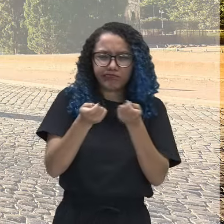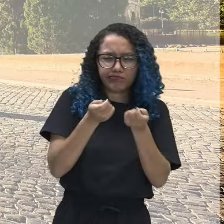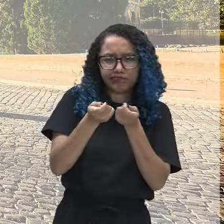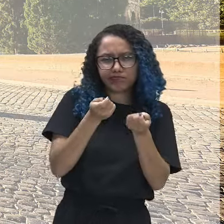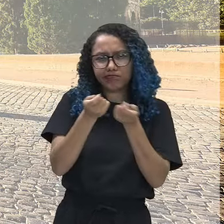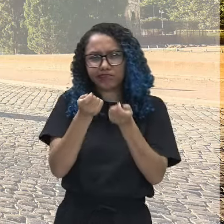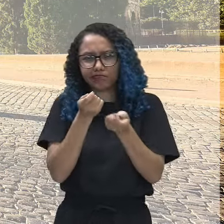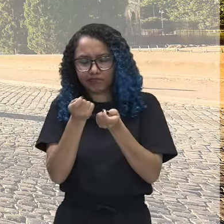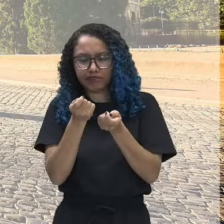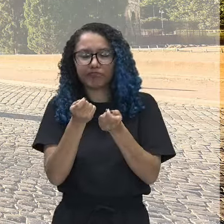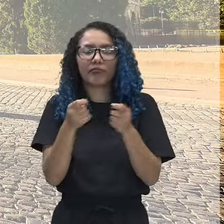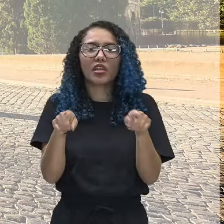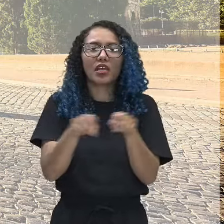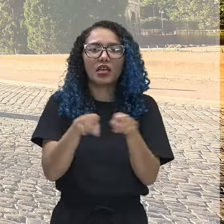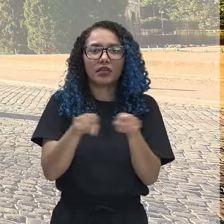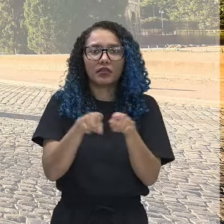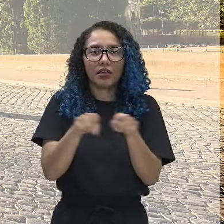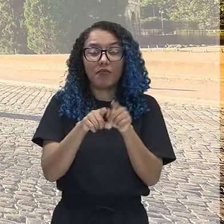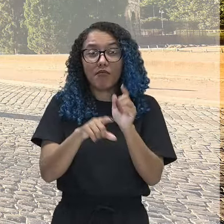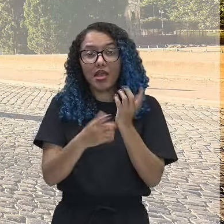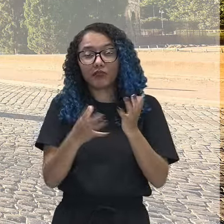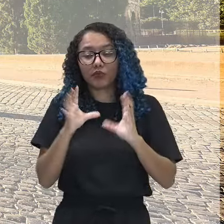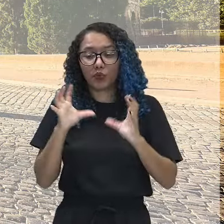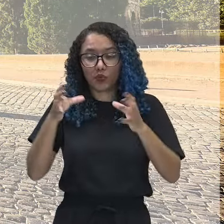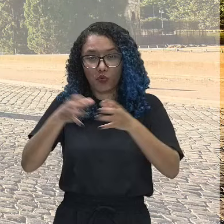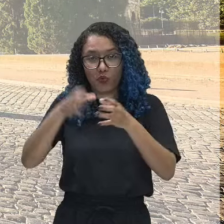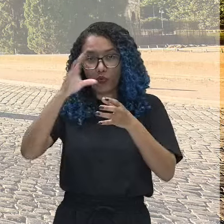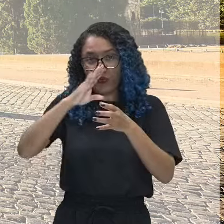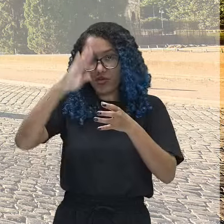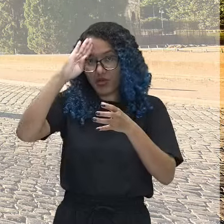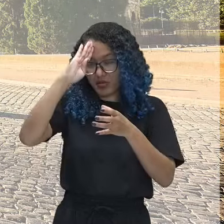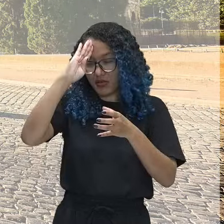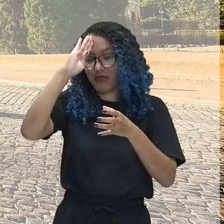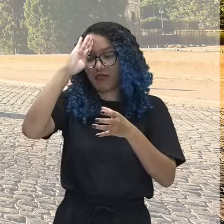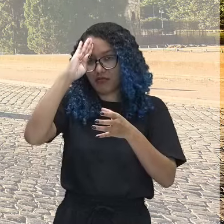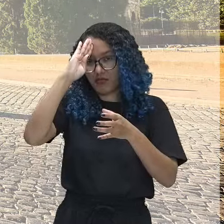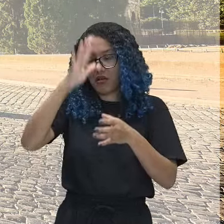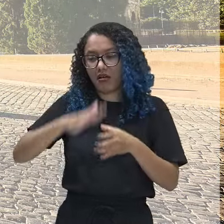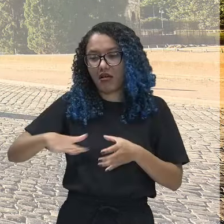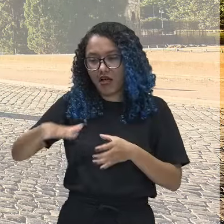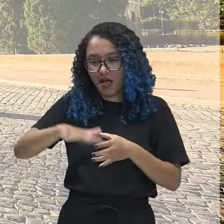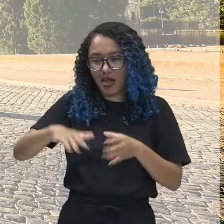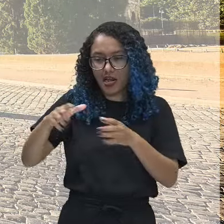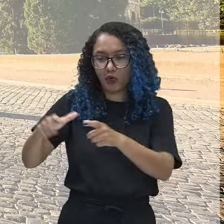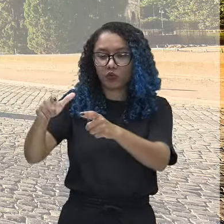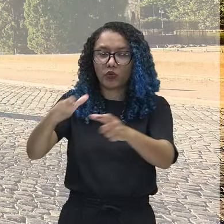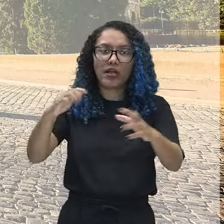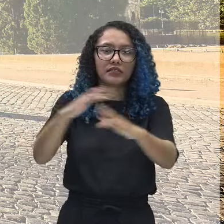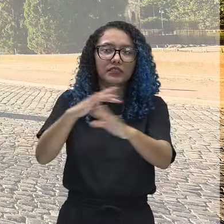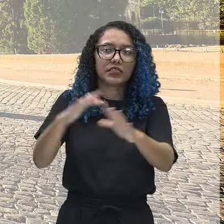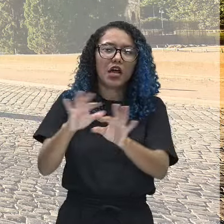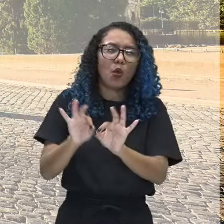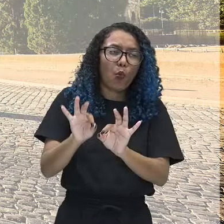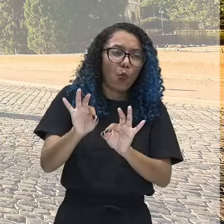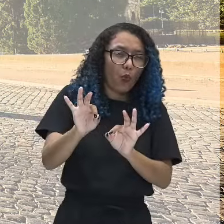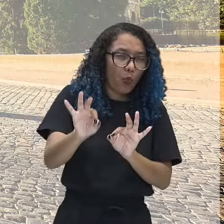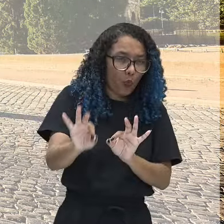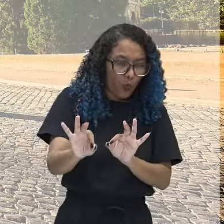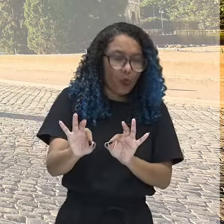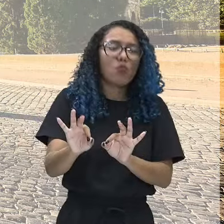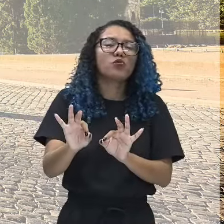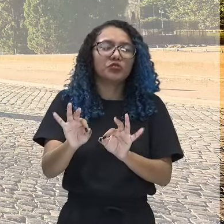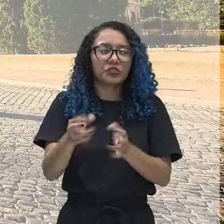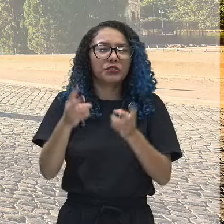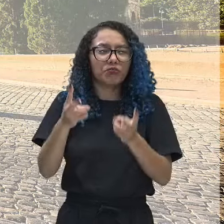a presença de legiões romanas nas províncias mais afastadas, é que de fato a gente pode ver